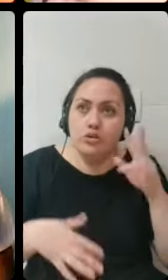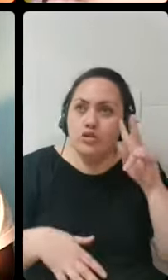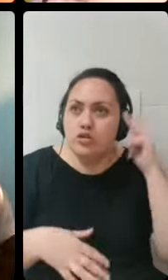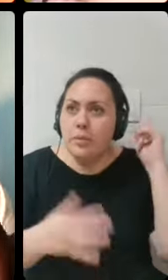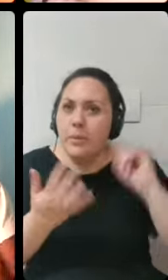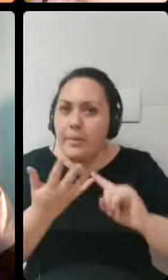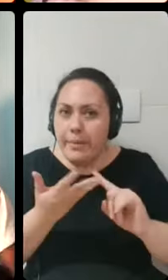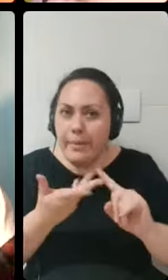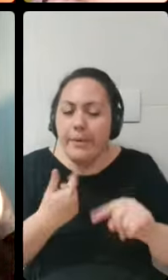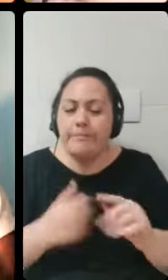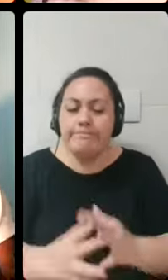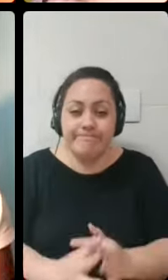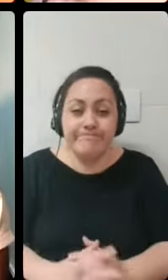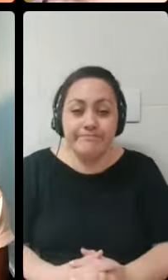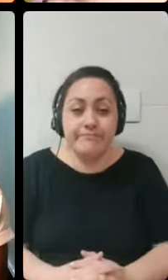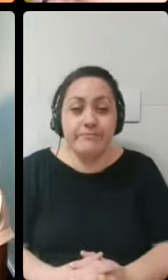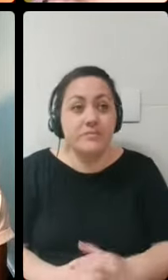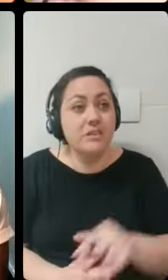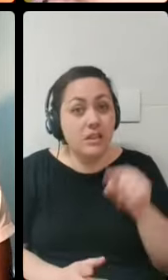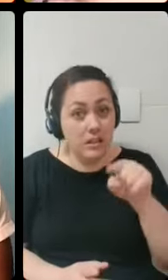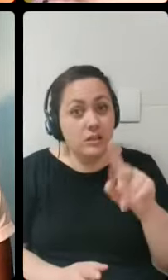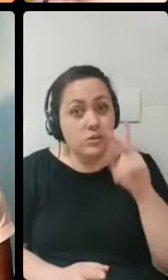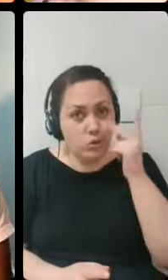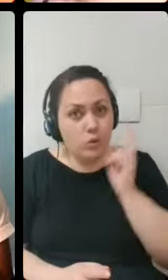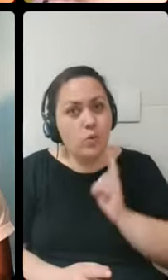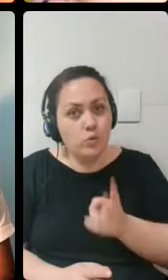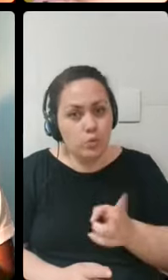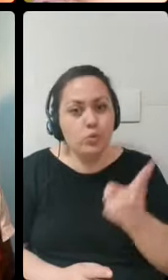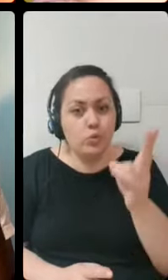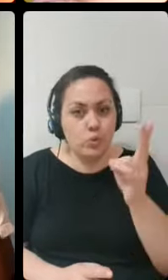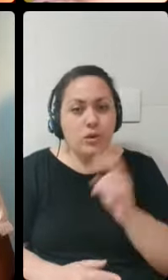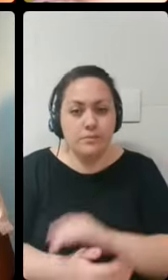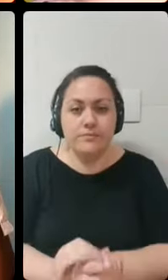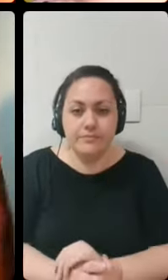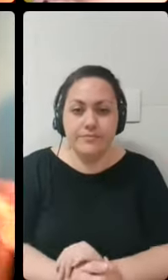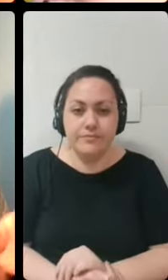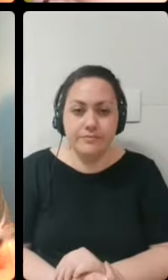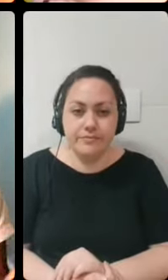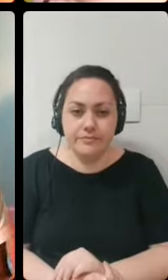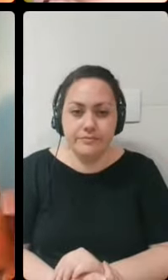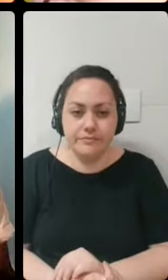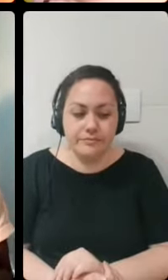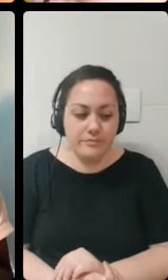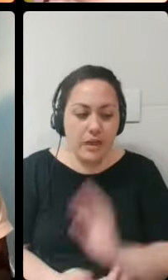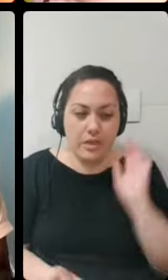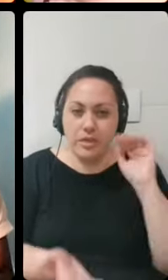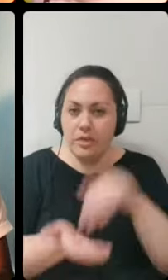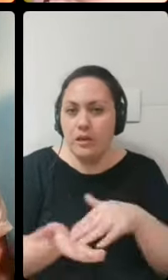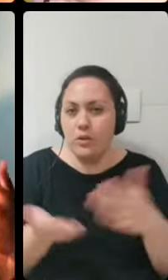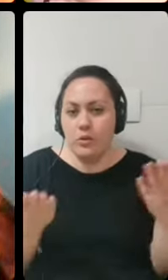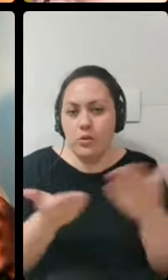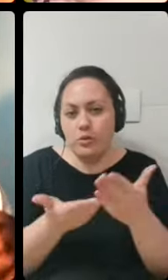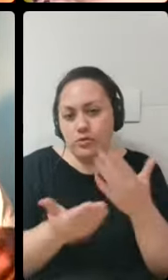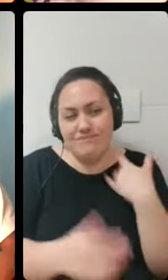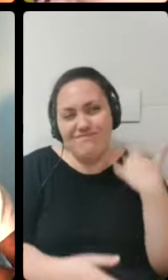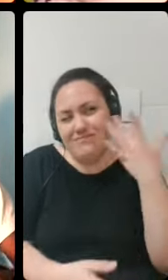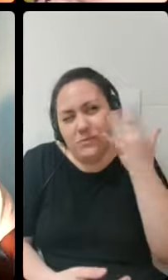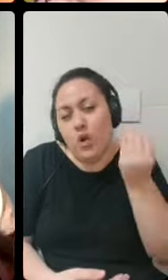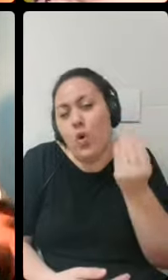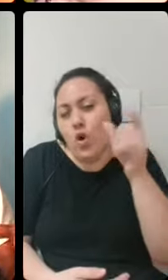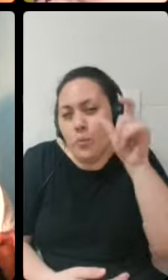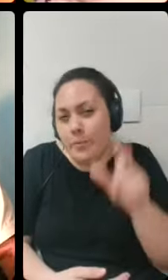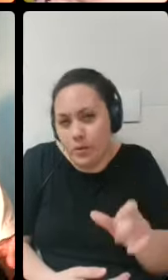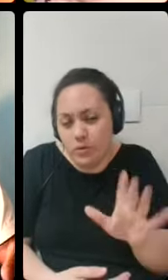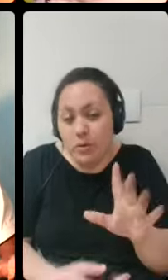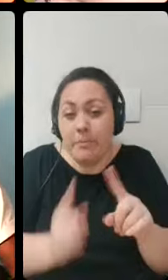Era uma história que continuava depois, assim, então, até hoje, né, assim, hoje eu não sei, mas, assim, até o momento que